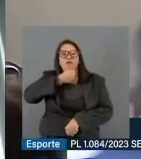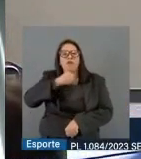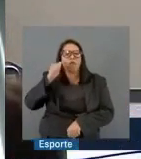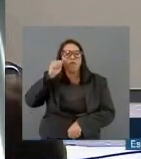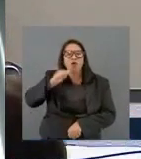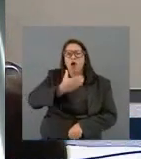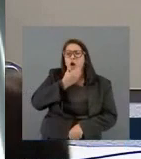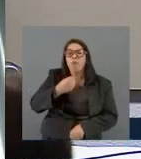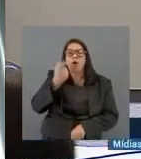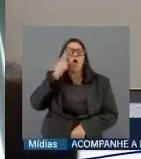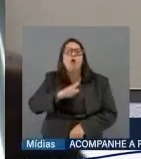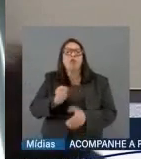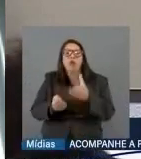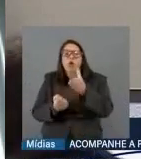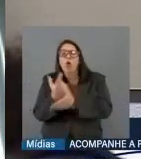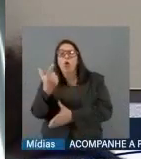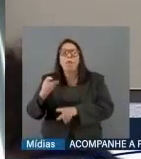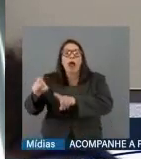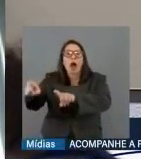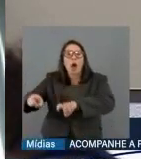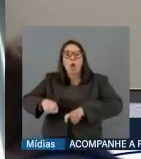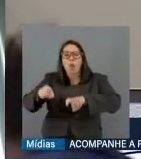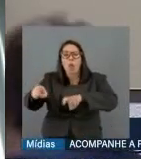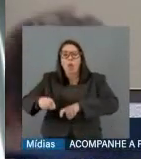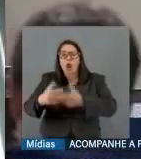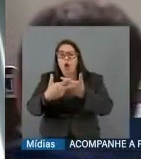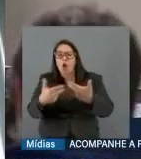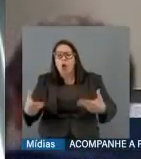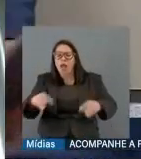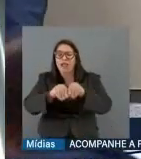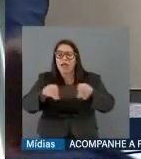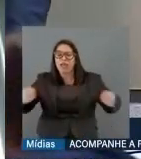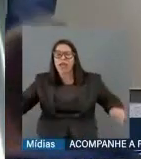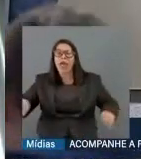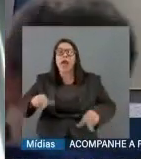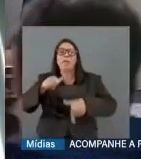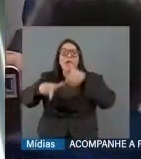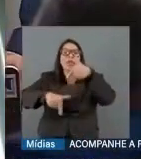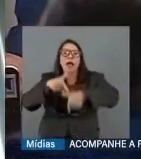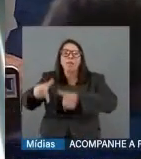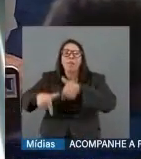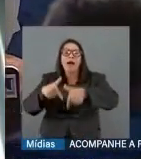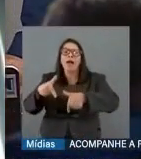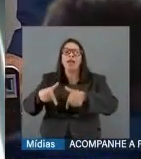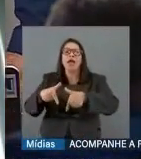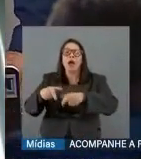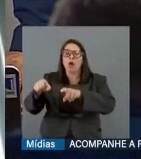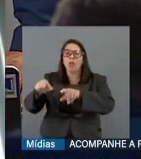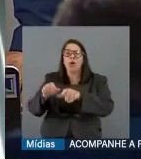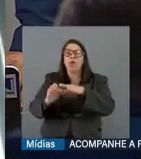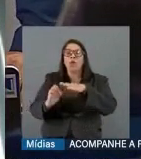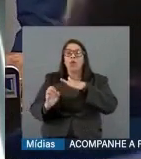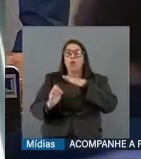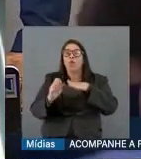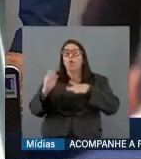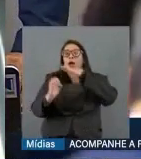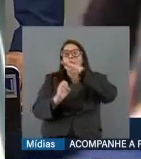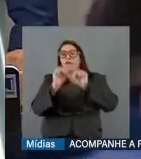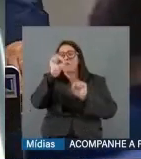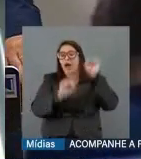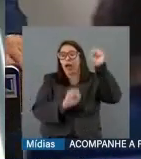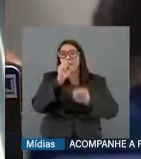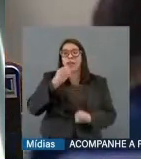coerente até então. A gente fica na expectativa que continue com essa coerência nas decisões e que ele não seja